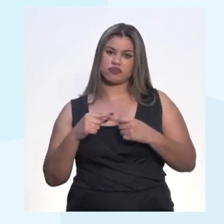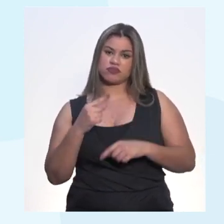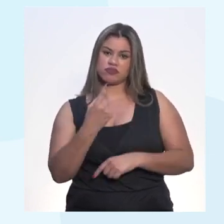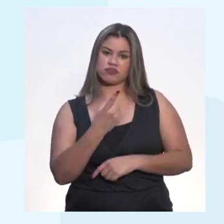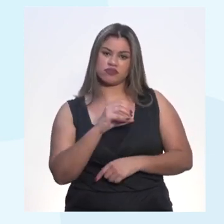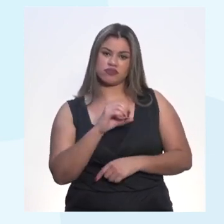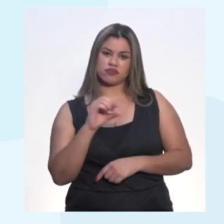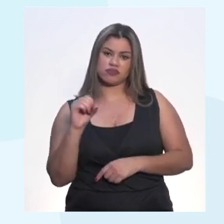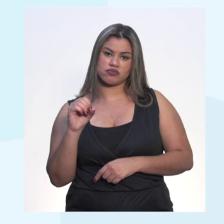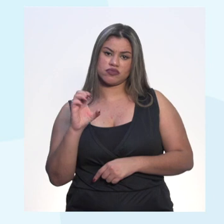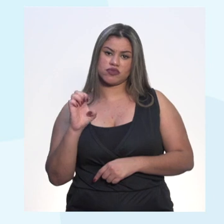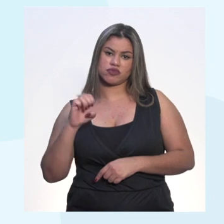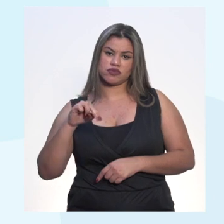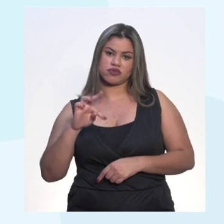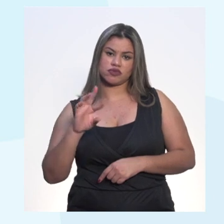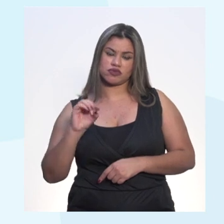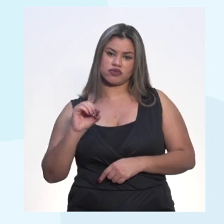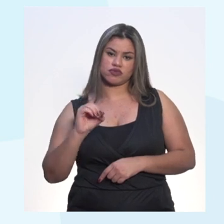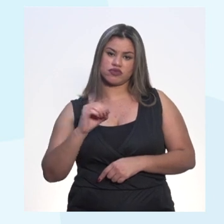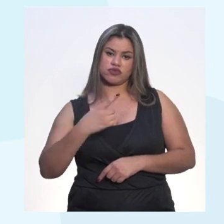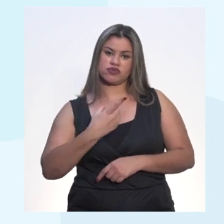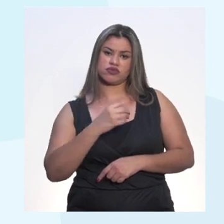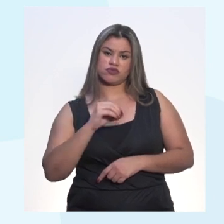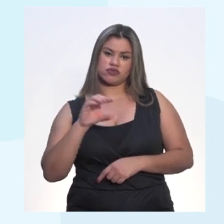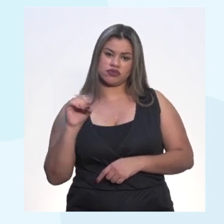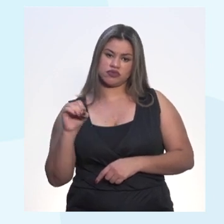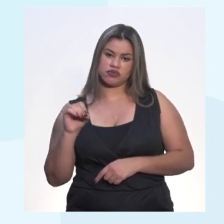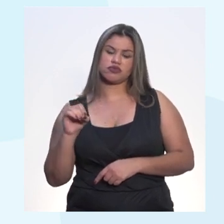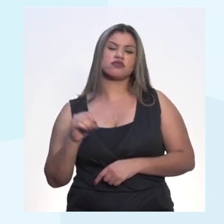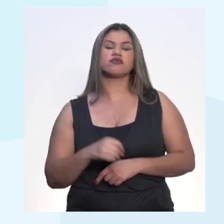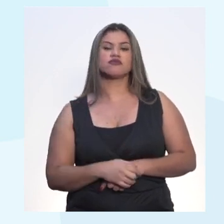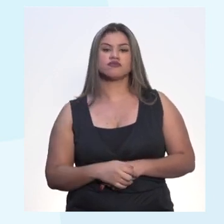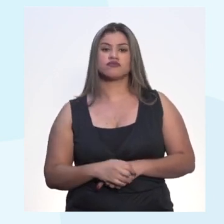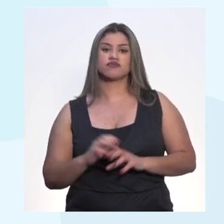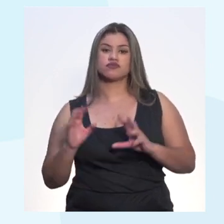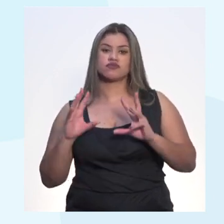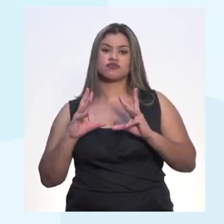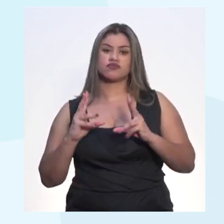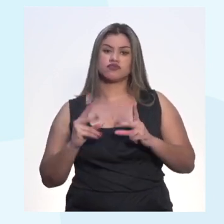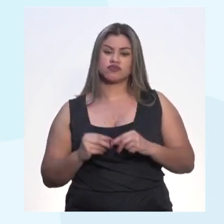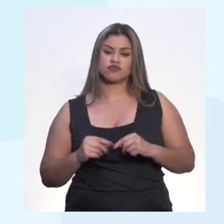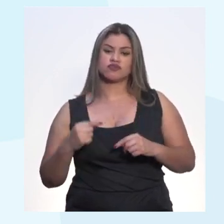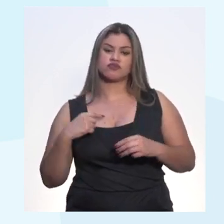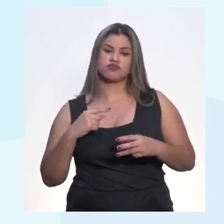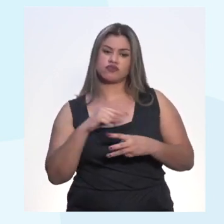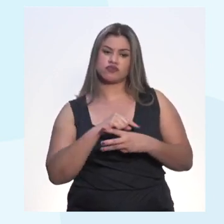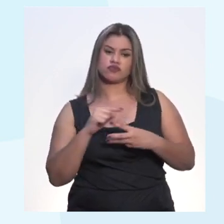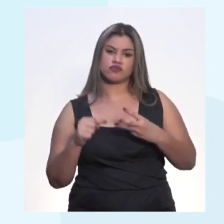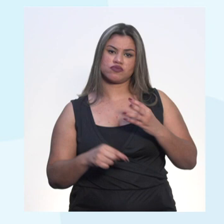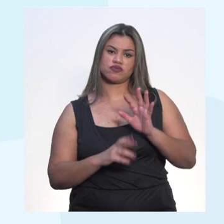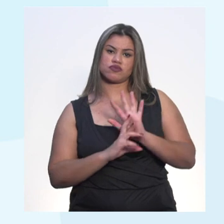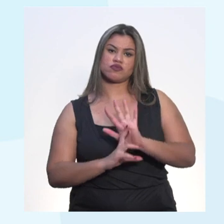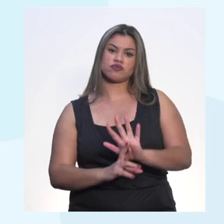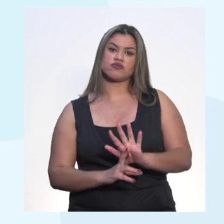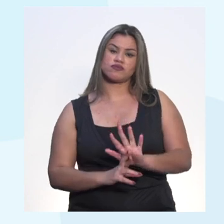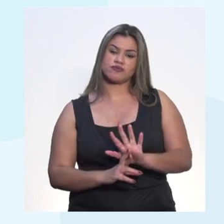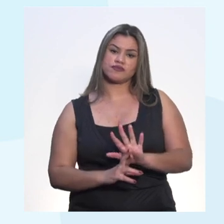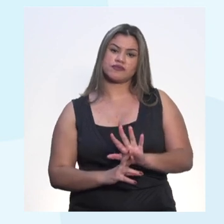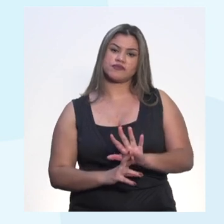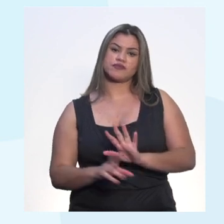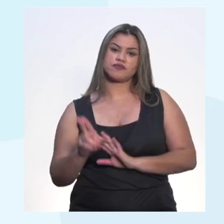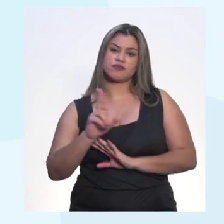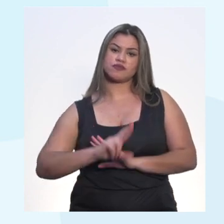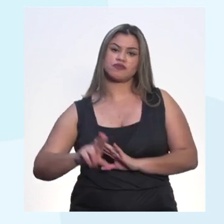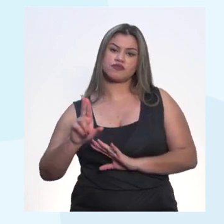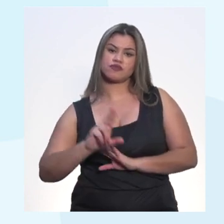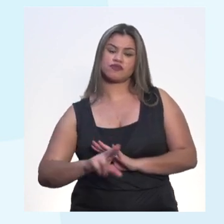porcento por 100 e centésimos, ele está permeando as três representações que eu posso utilizar para